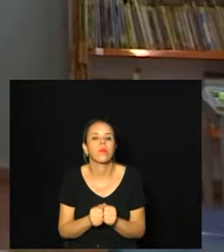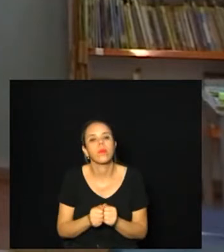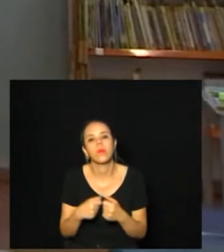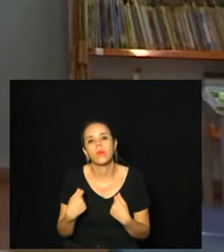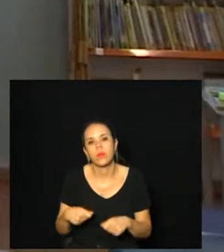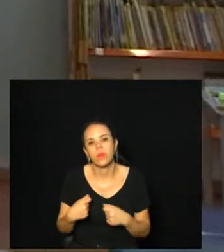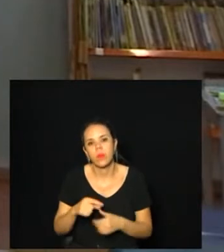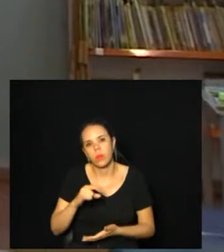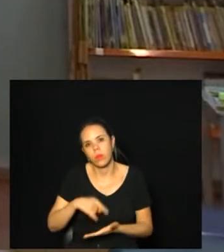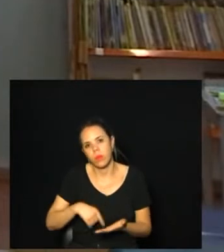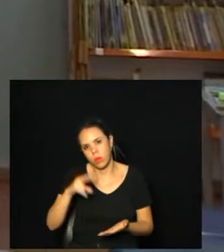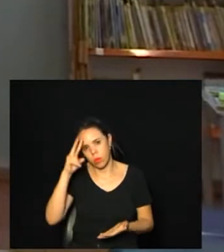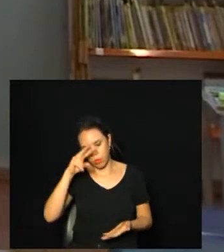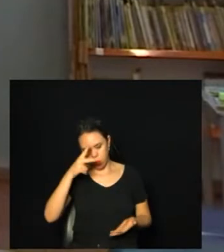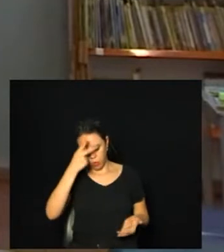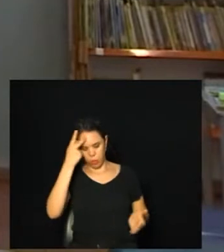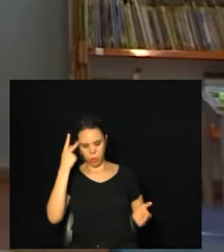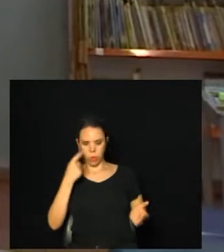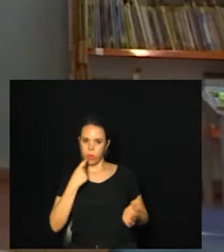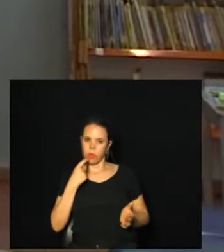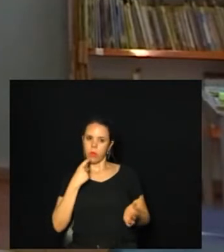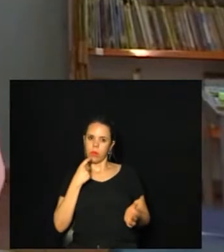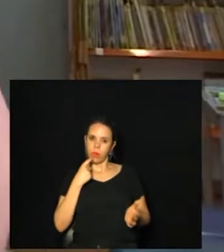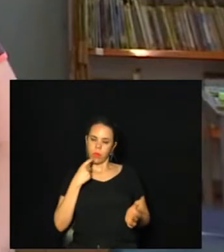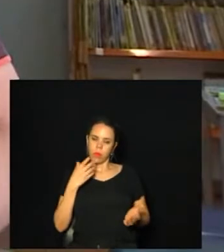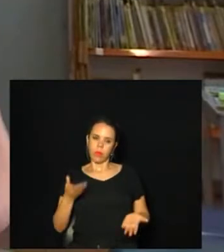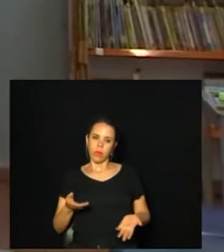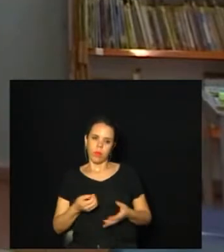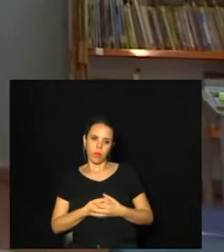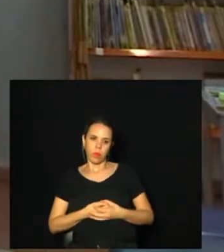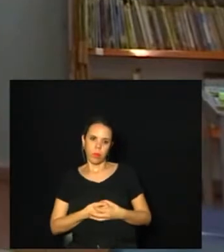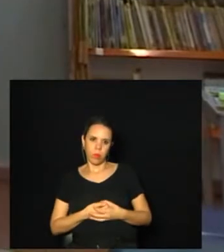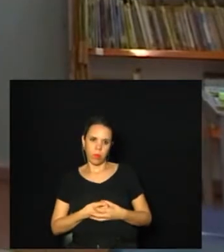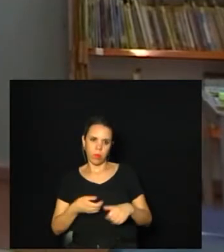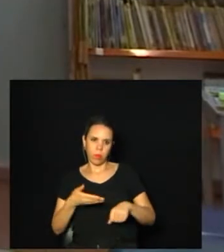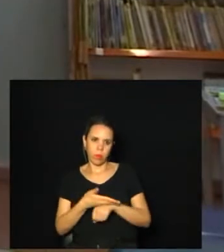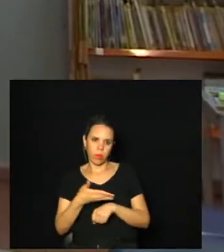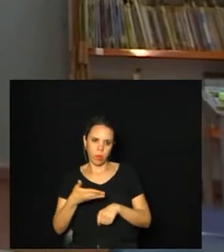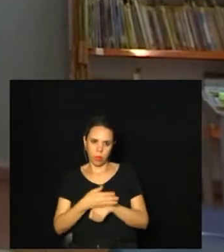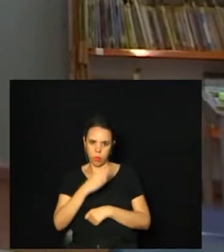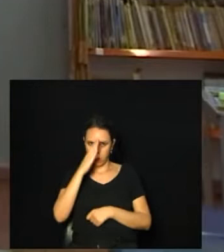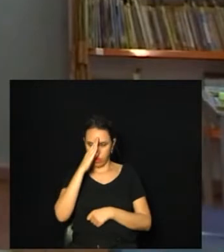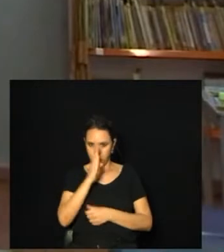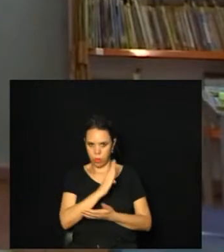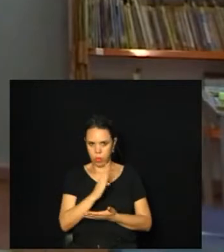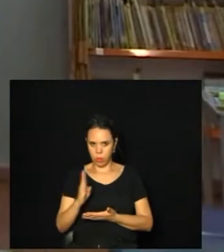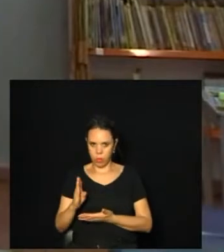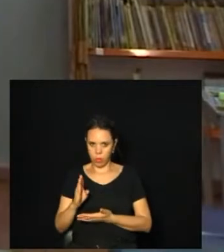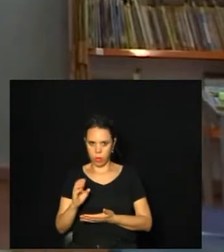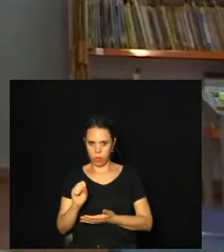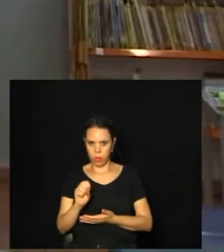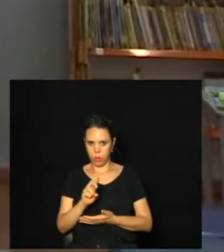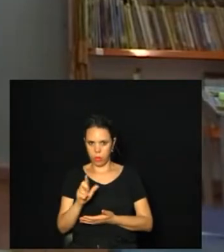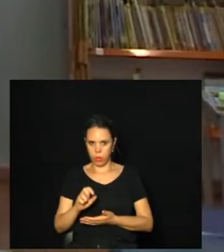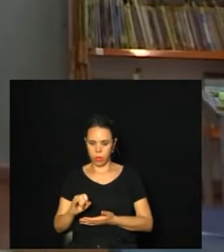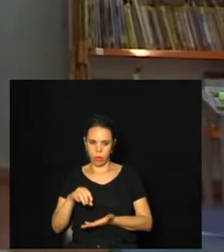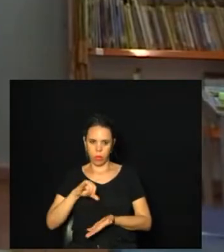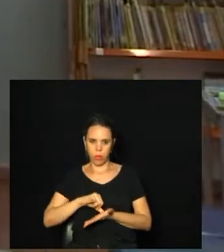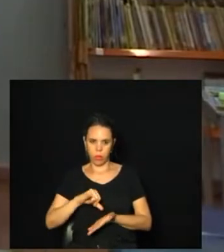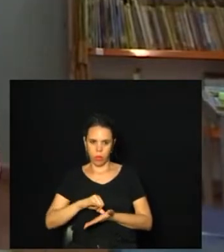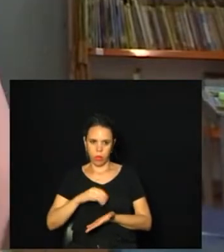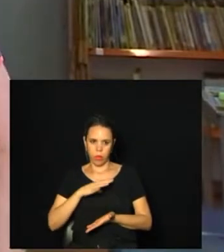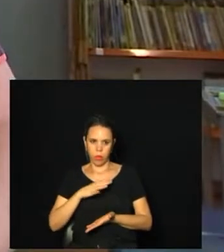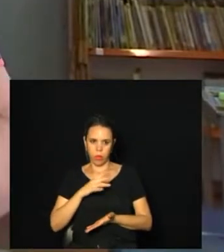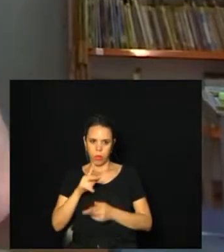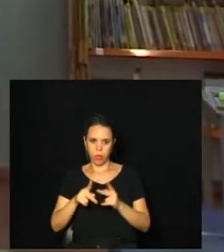dos documentos históricos daqui de Campinas no nosso acervo. Isso tem uma participação fundamental da bibliotecária Suzy, da unidade do centro, e